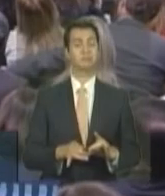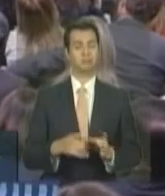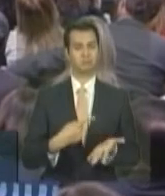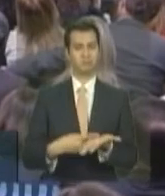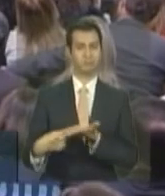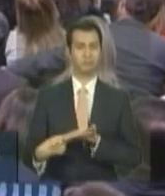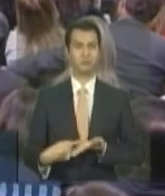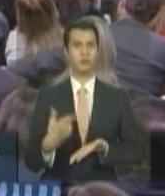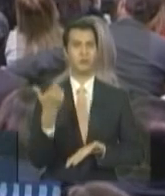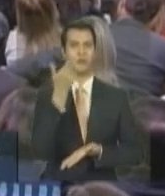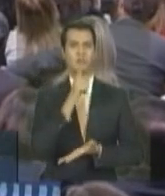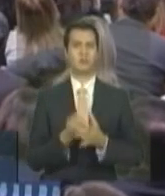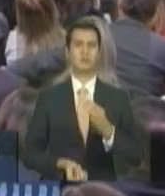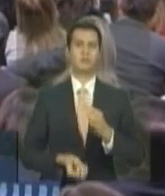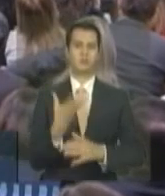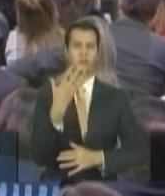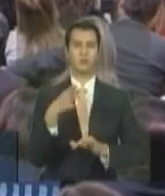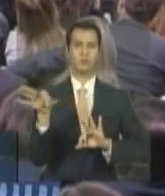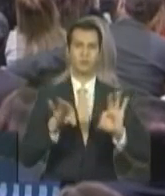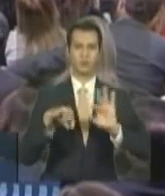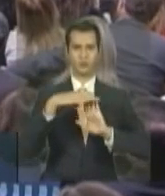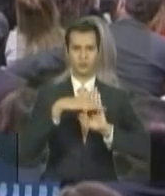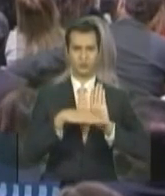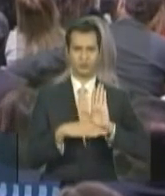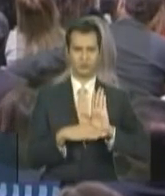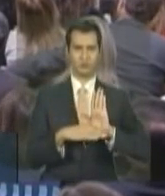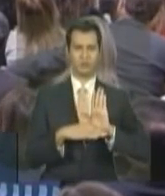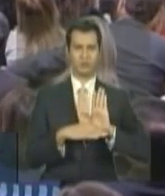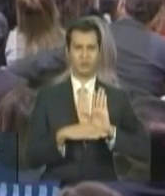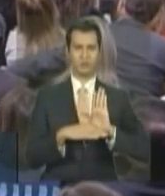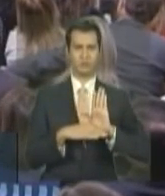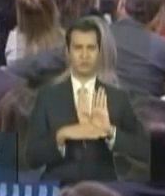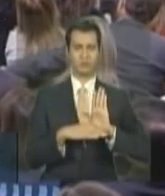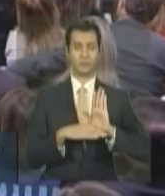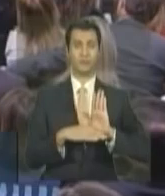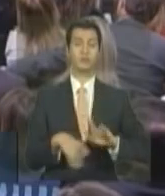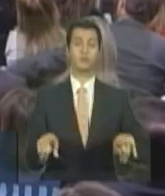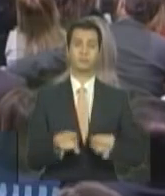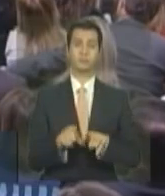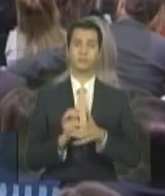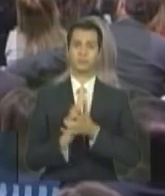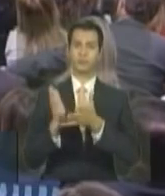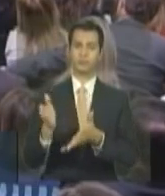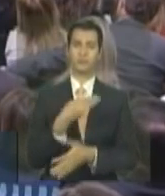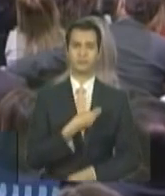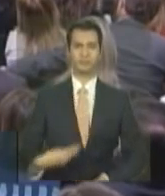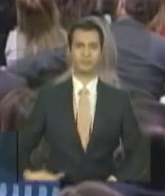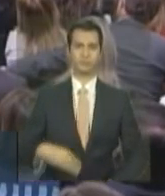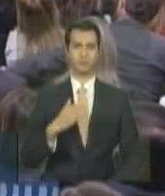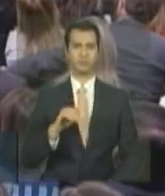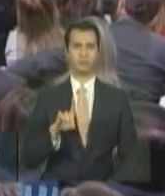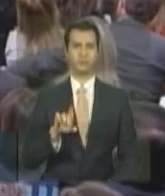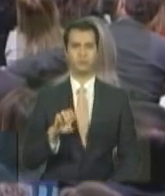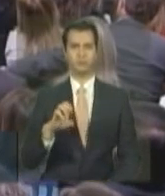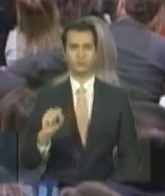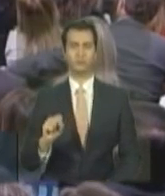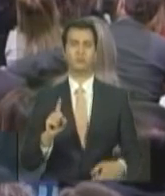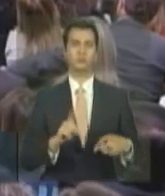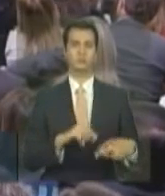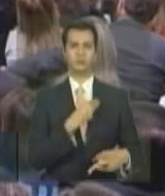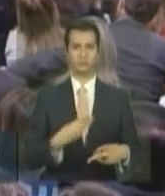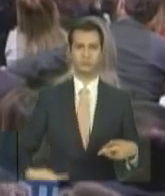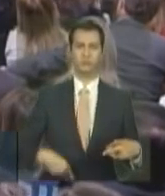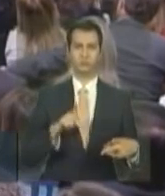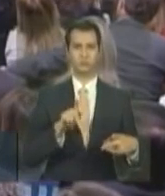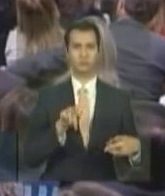projeto CRAC, É Possível Vencer, cumprimentando também o Zé Eduardo Cardoso, da Justiça, e o